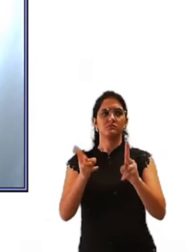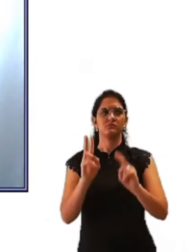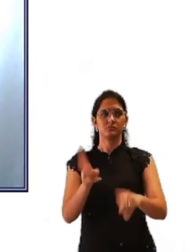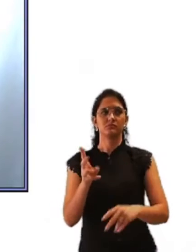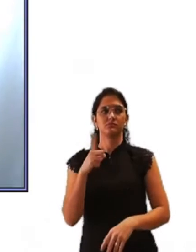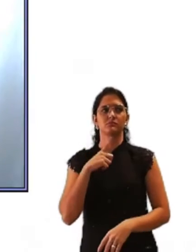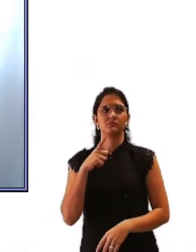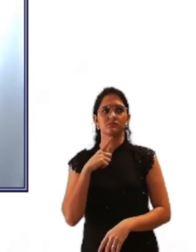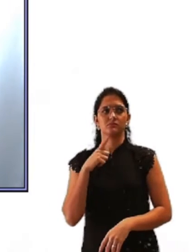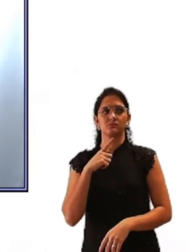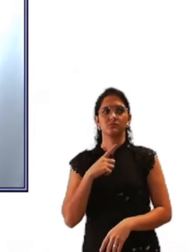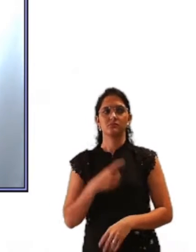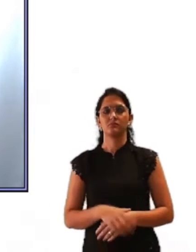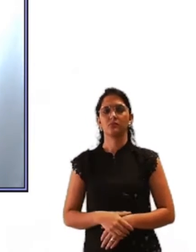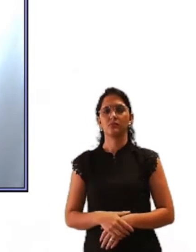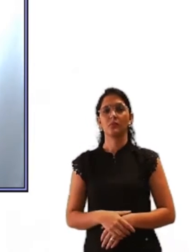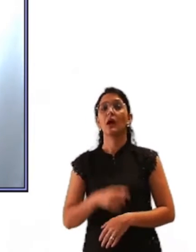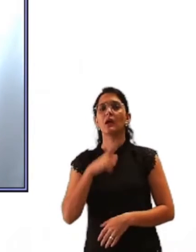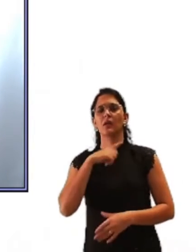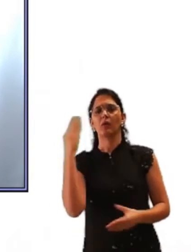o que alguns doutrinadores chamam de viés